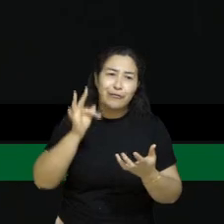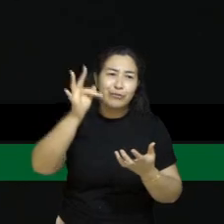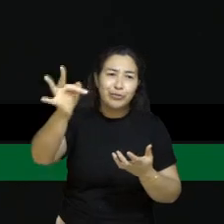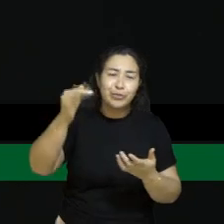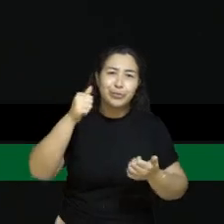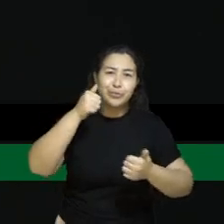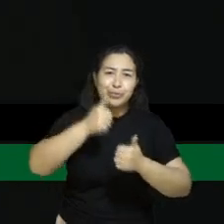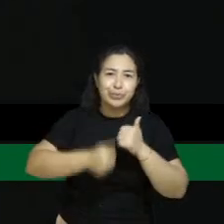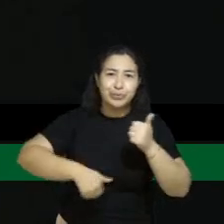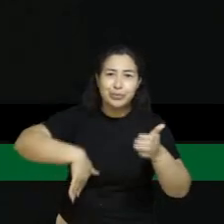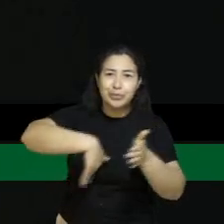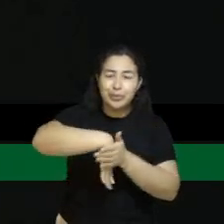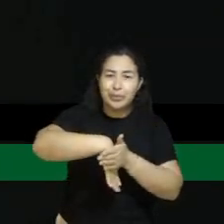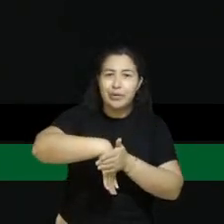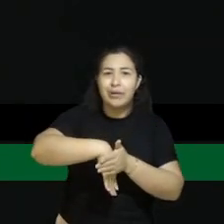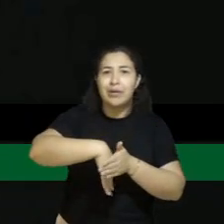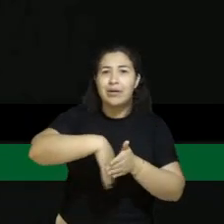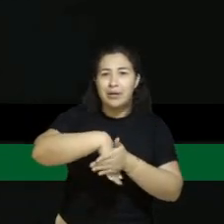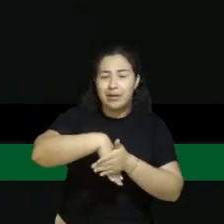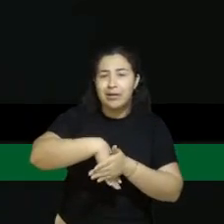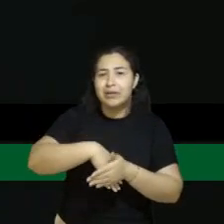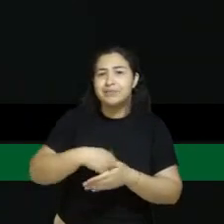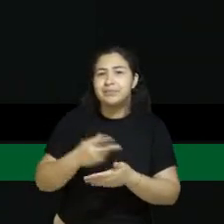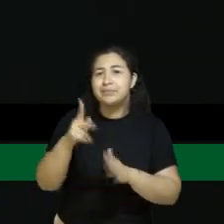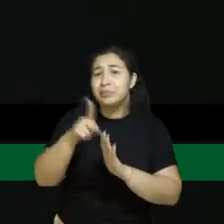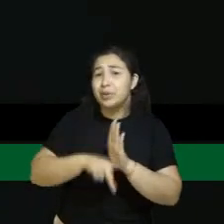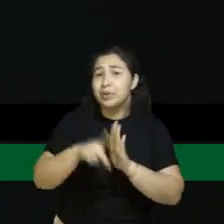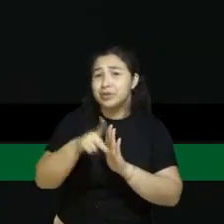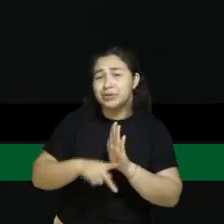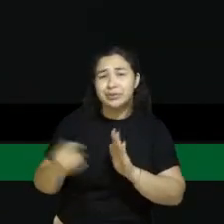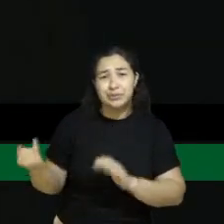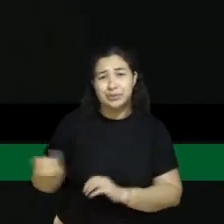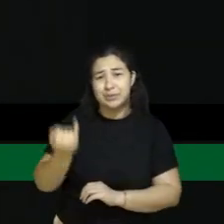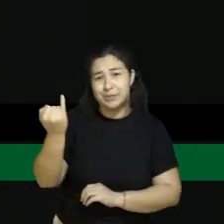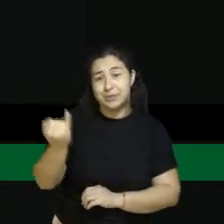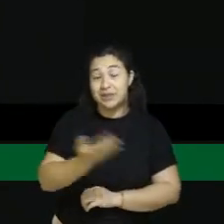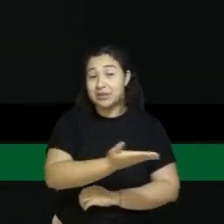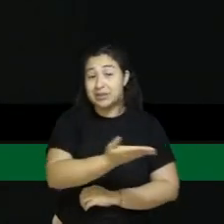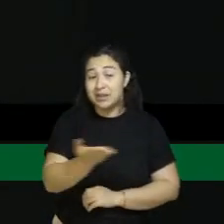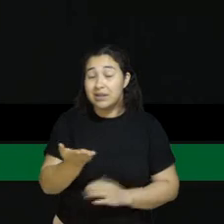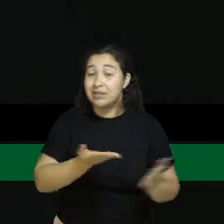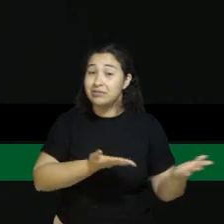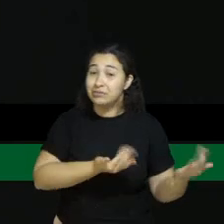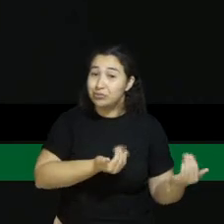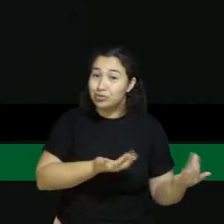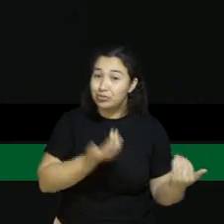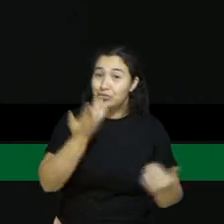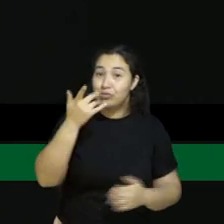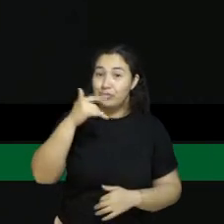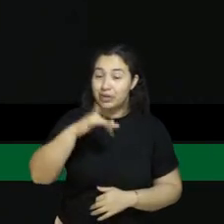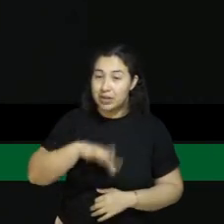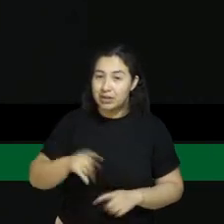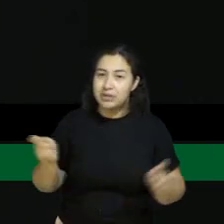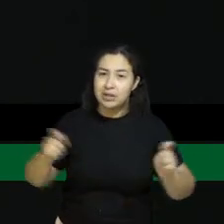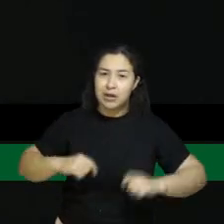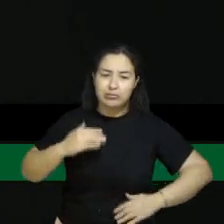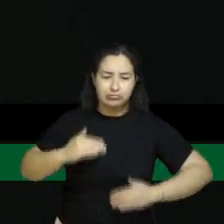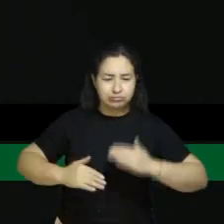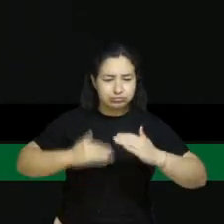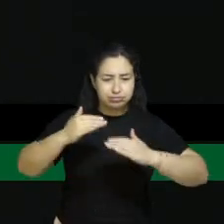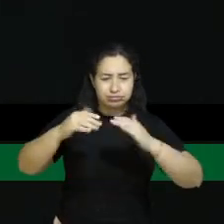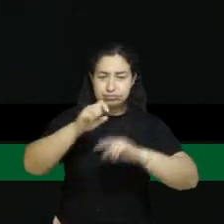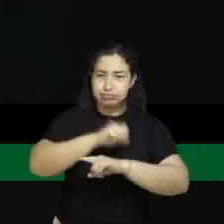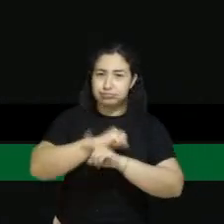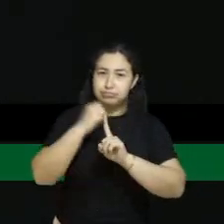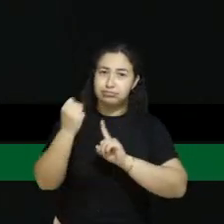Esses projetos são fundamentais para que esses jovens atletas possam se desenvolver socialmente